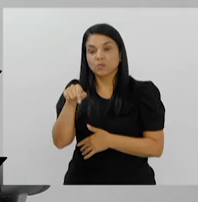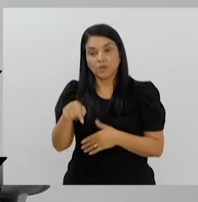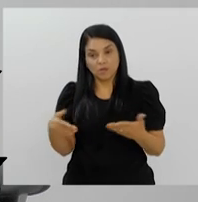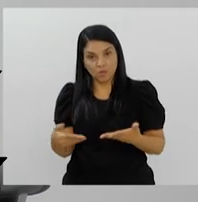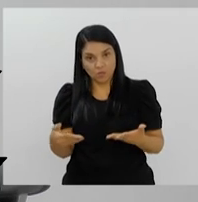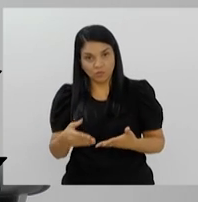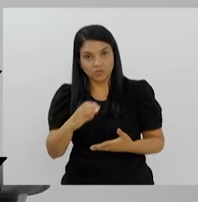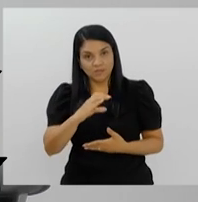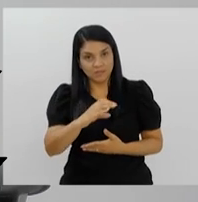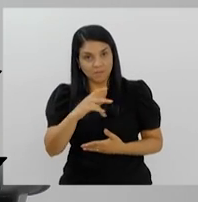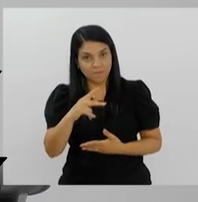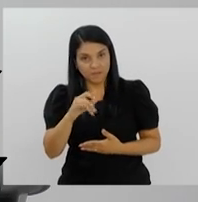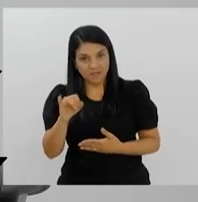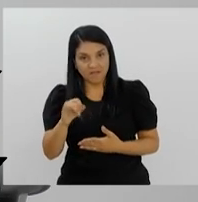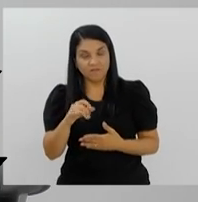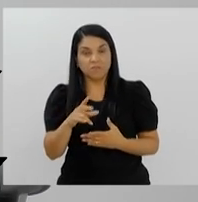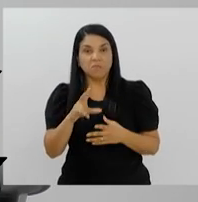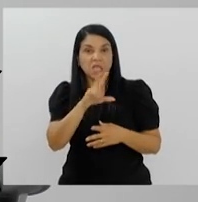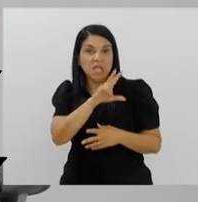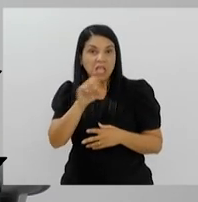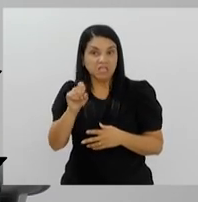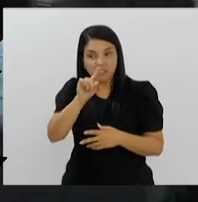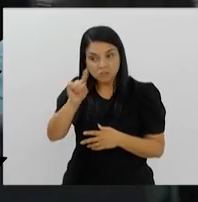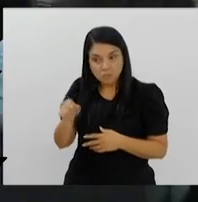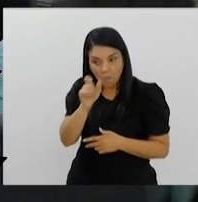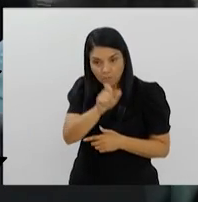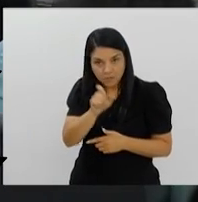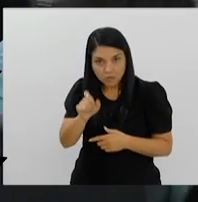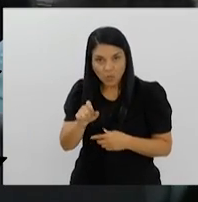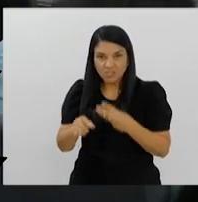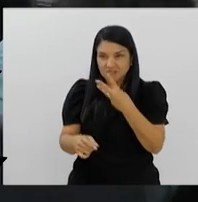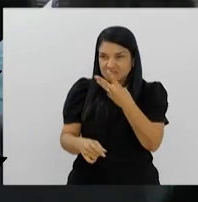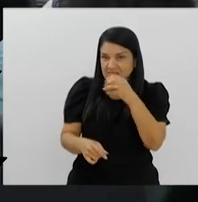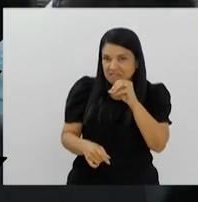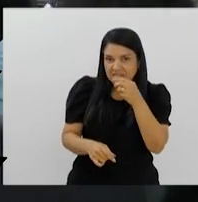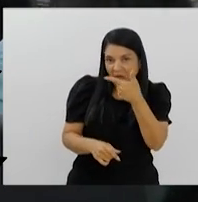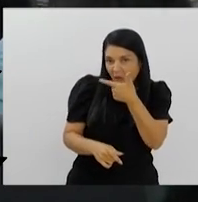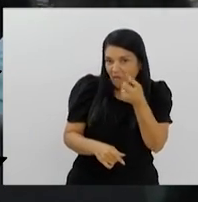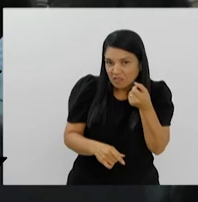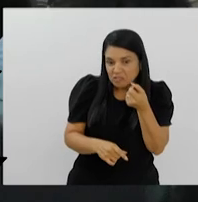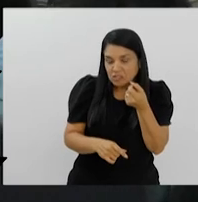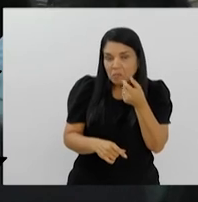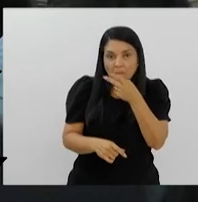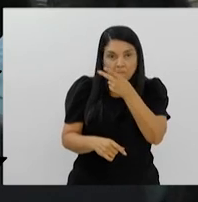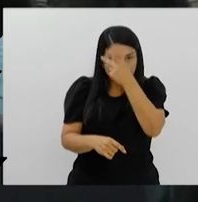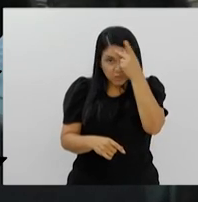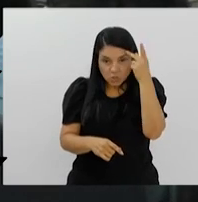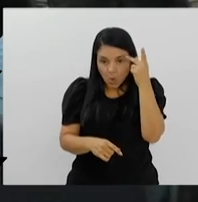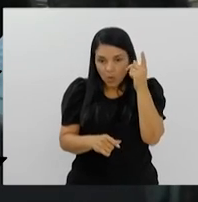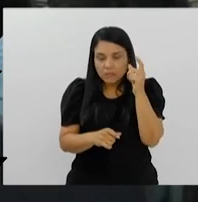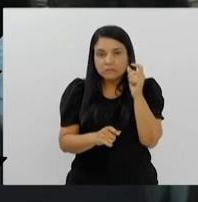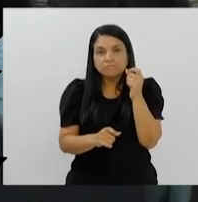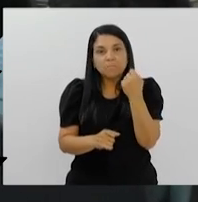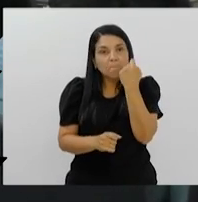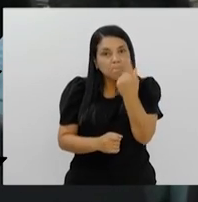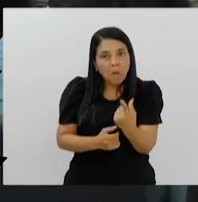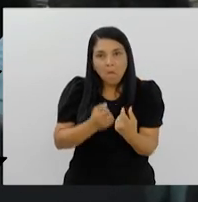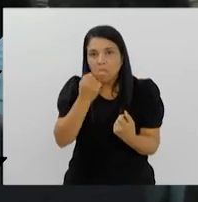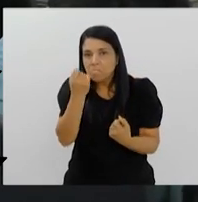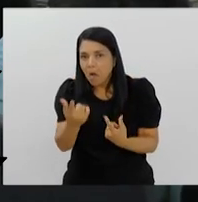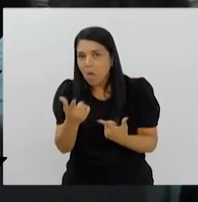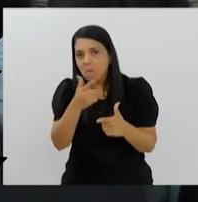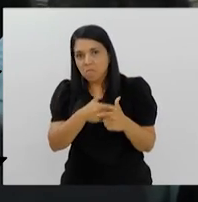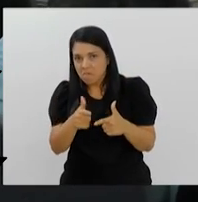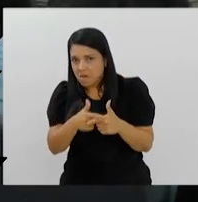casos isolados no meio de 500.000 vidas é isso volto a responder excelência eu não sei te dizer se Esses são casos isolados